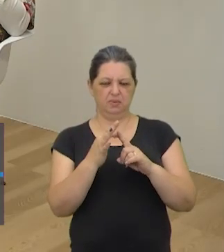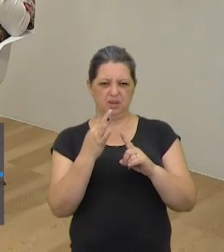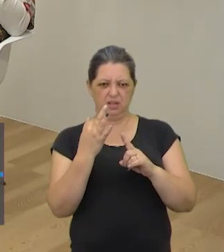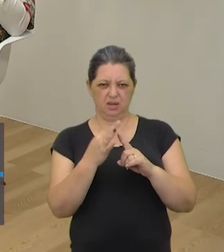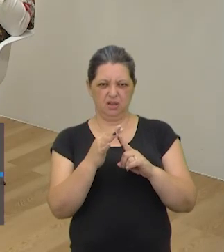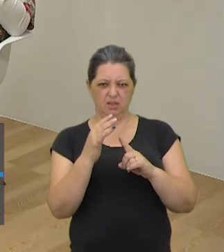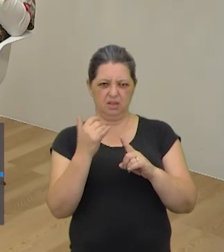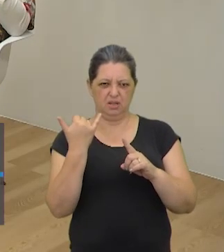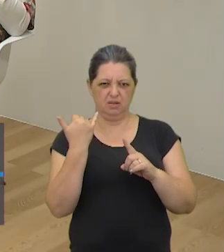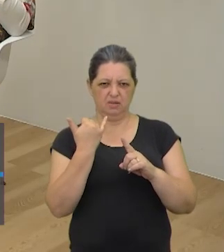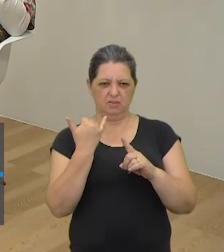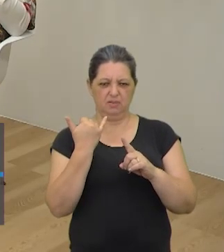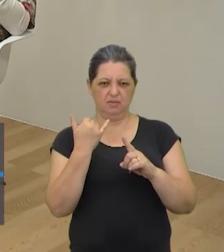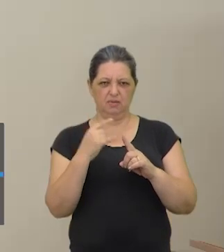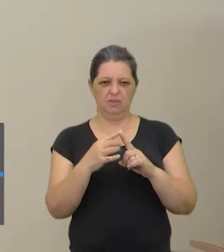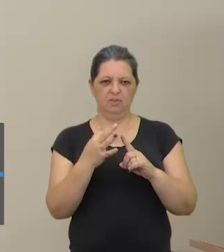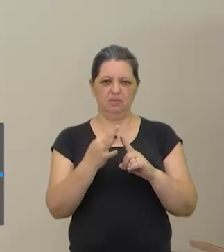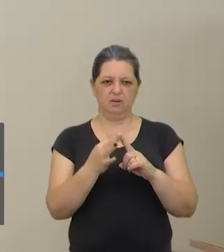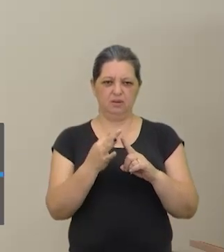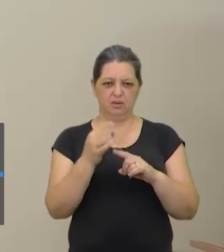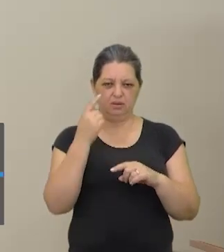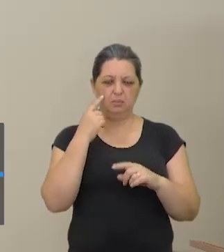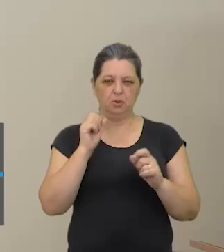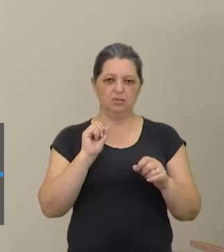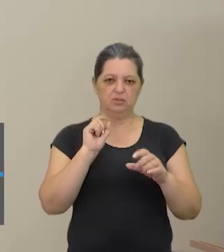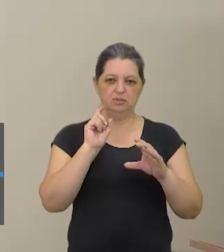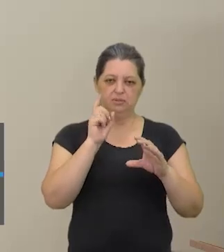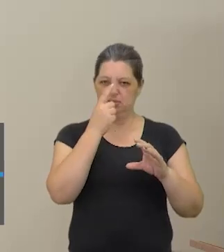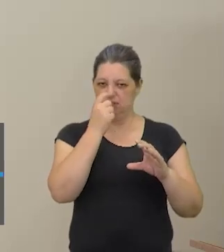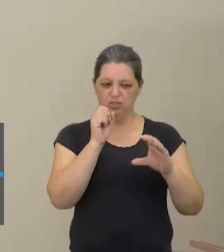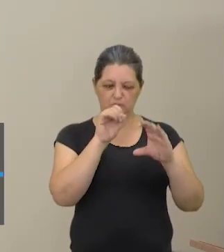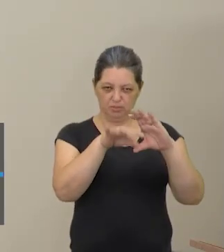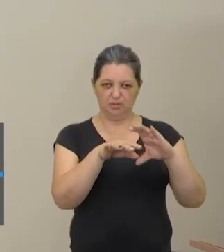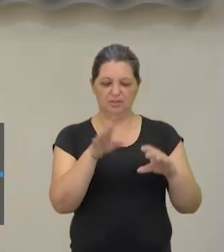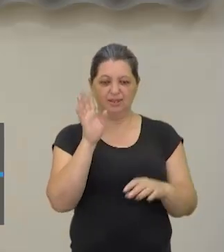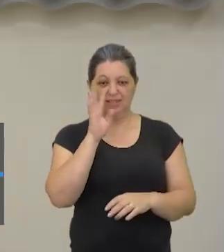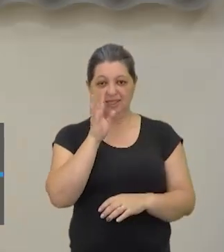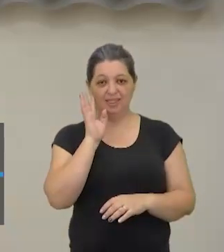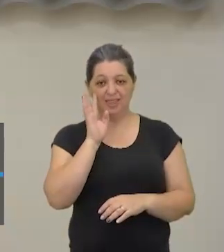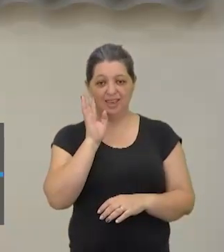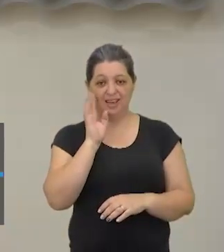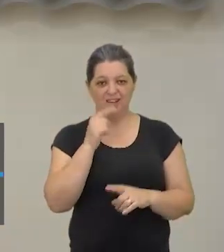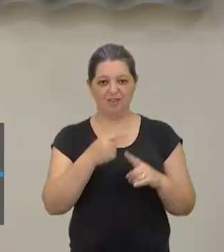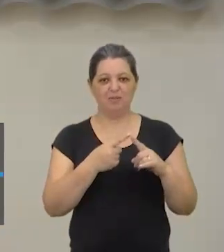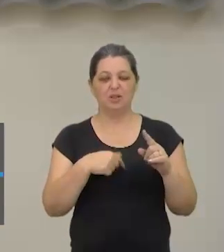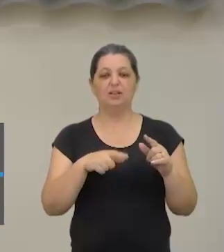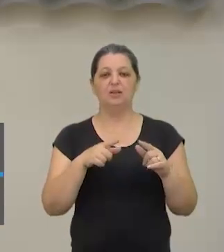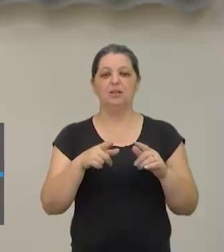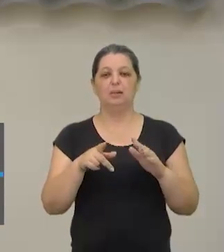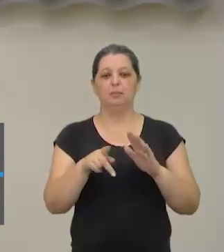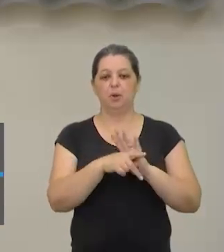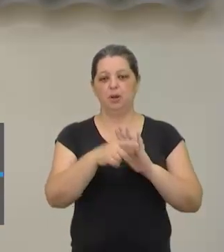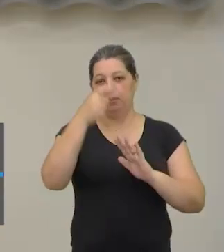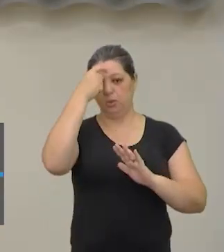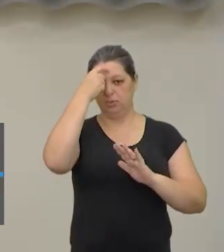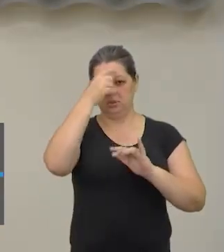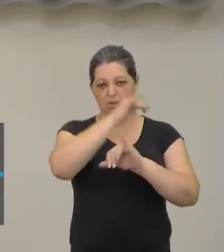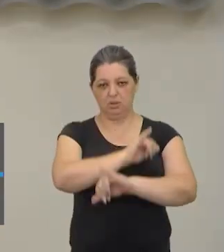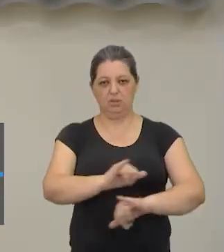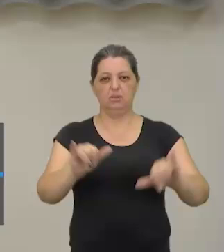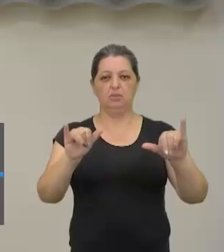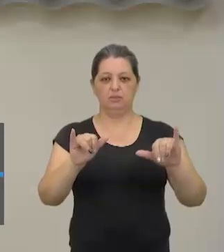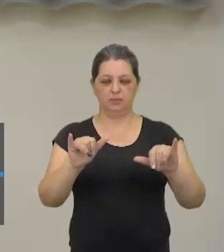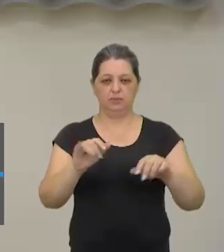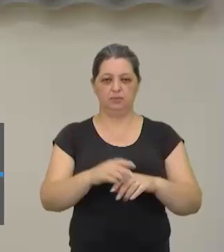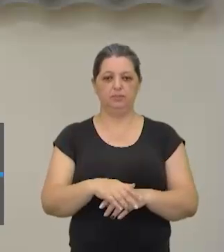solda. Então, e é utilitária, né? Você pode jogar o lixo lá dentro. É super bacana, né? E Super tem todo um diferente. papel aí de conscientização, alguém comentou aqui. Isso